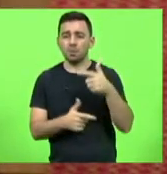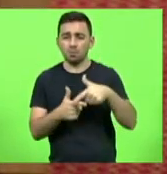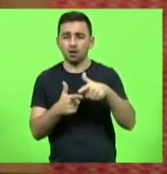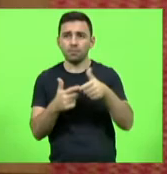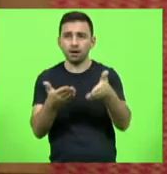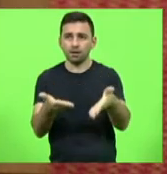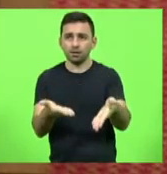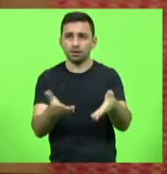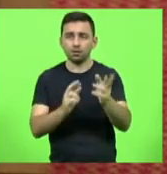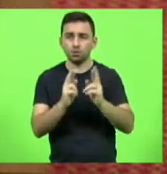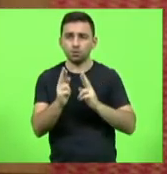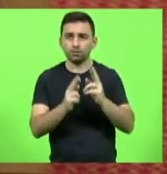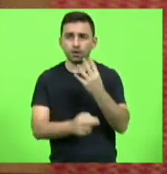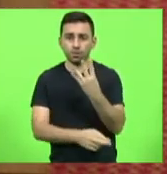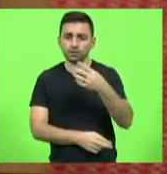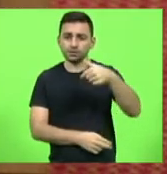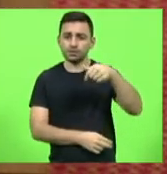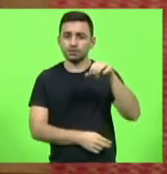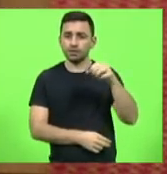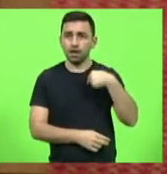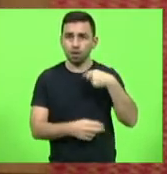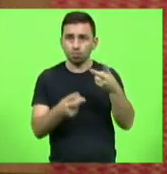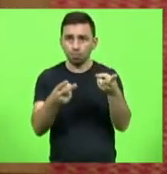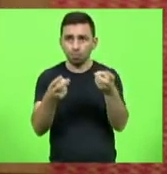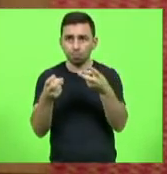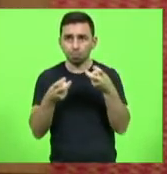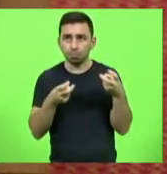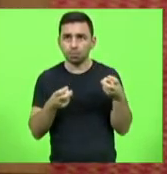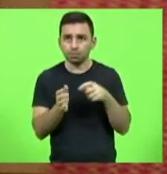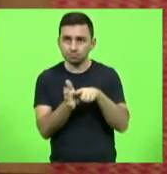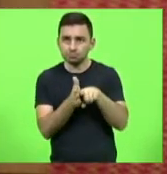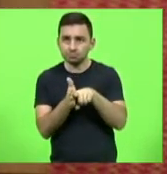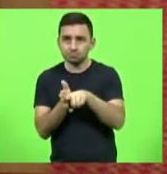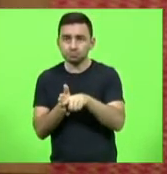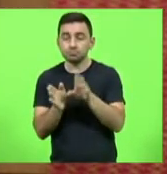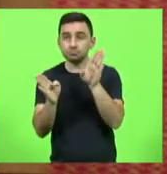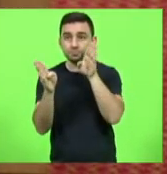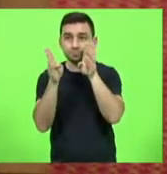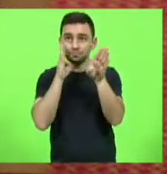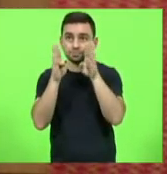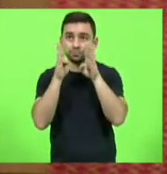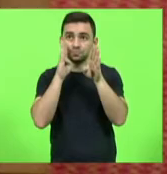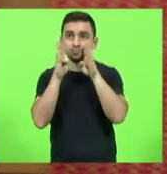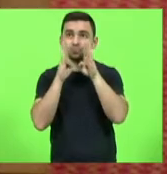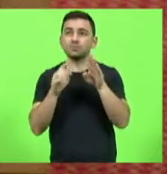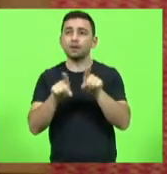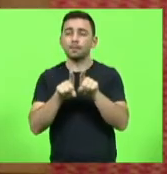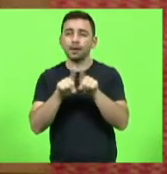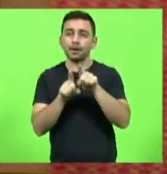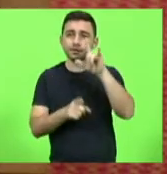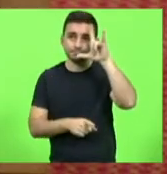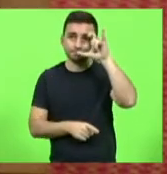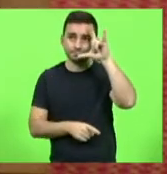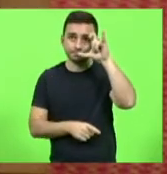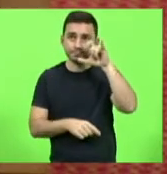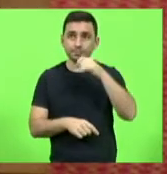470 é grande. Eu estava olhando aqui no, Facebook e no Instagram do